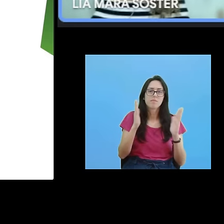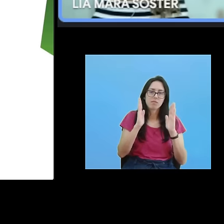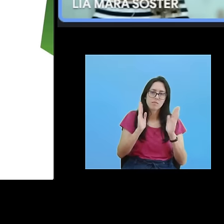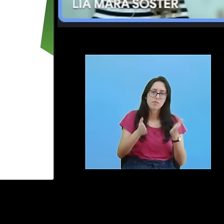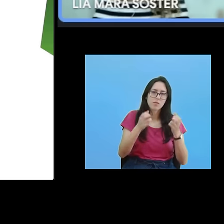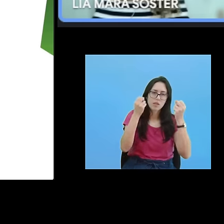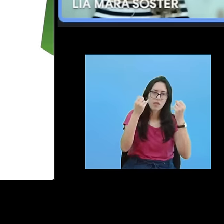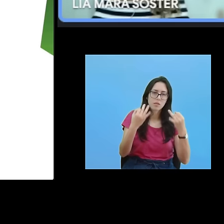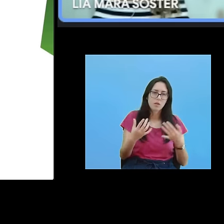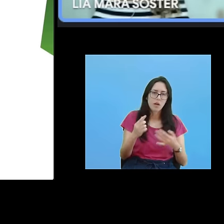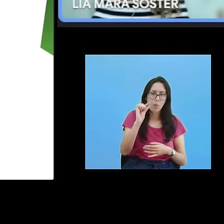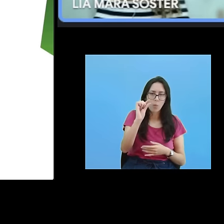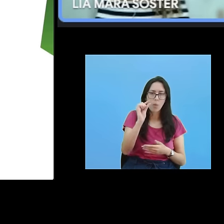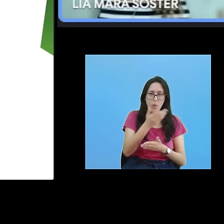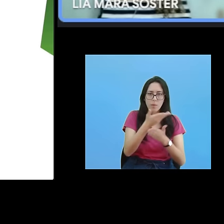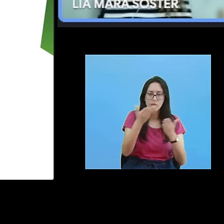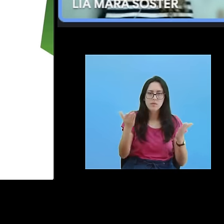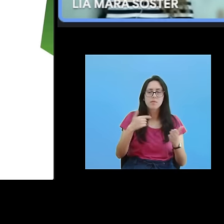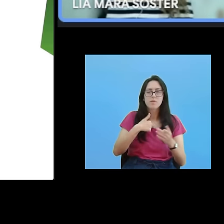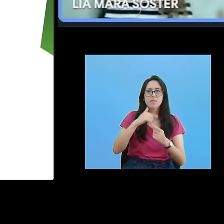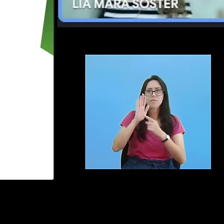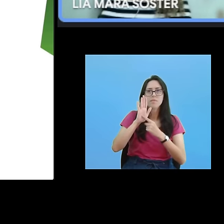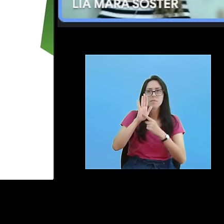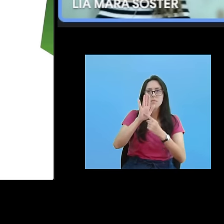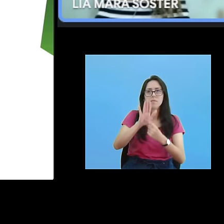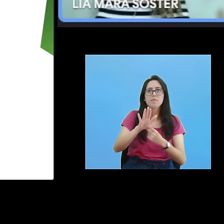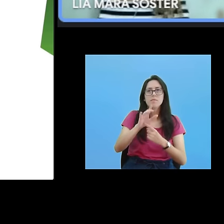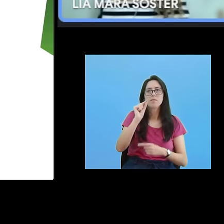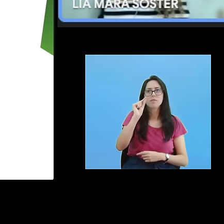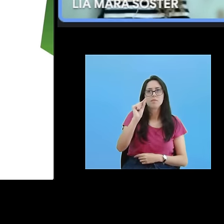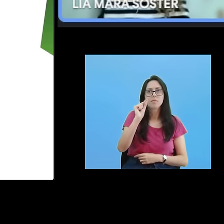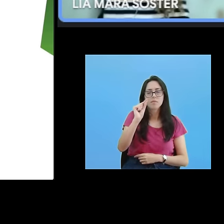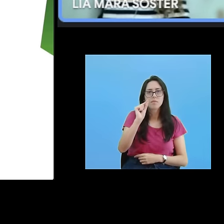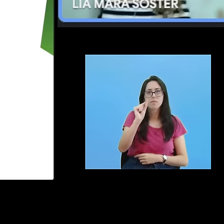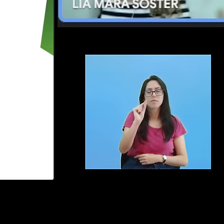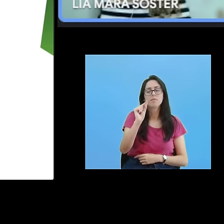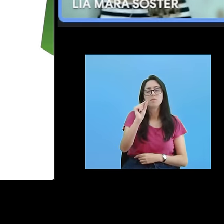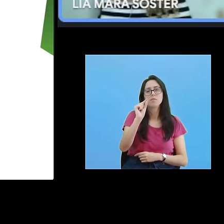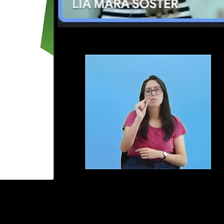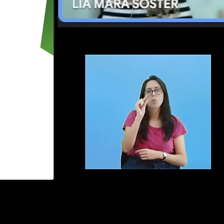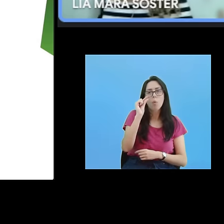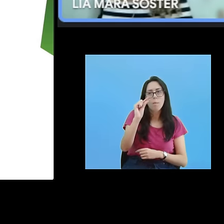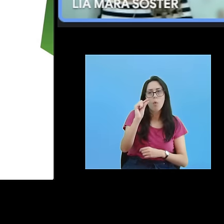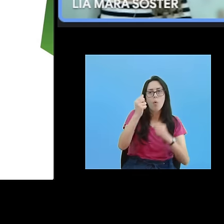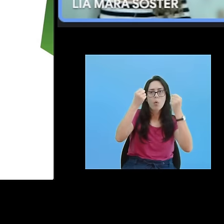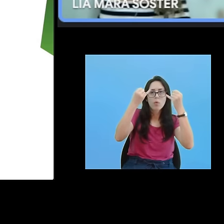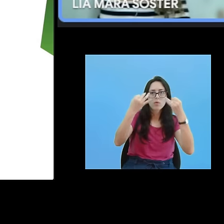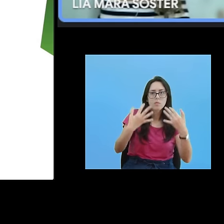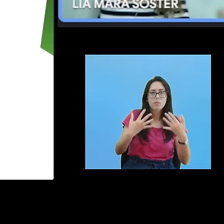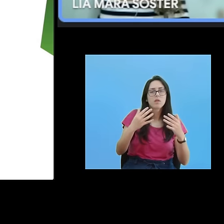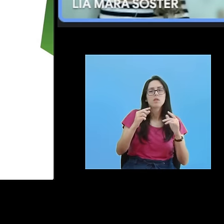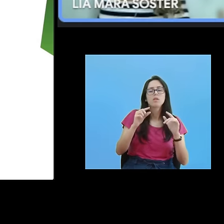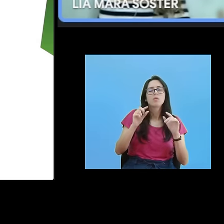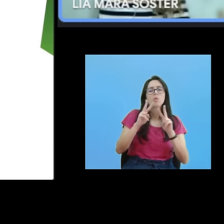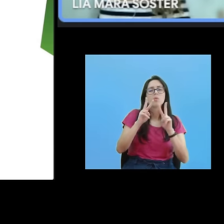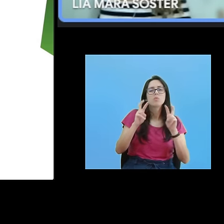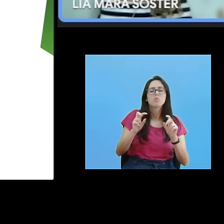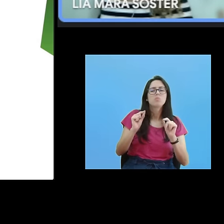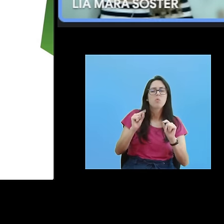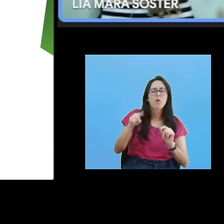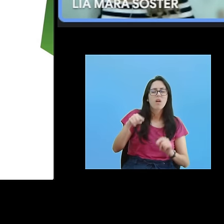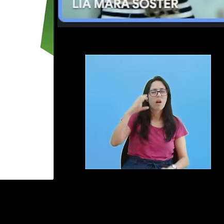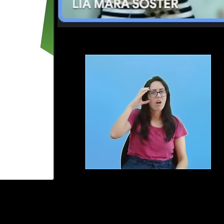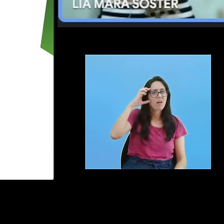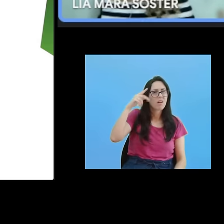para vocês, eu vou mostrar nesse primeiro início de conversa um pouco sobre o trabalho do que é o CAP, né? Então, o